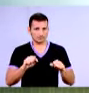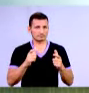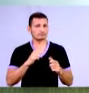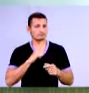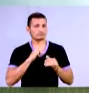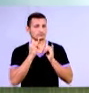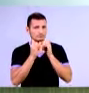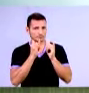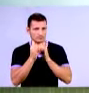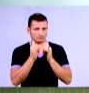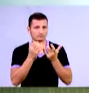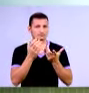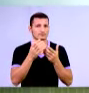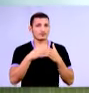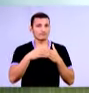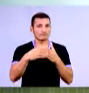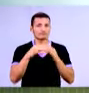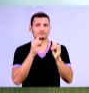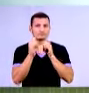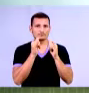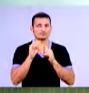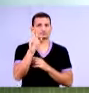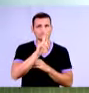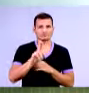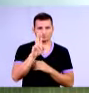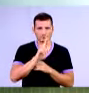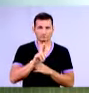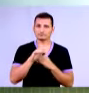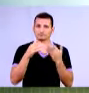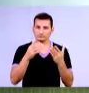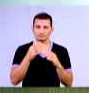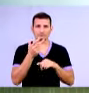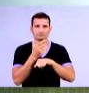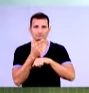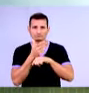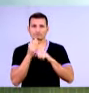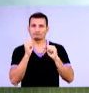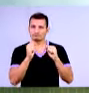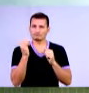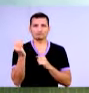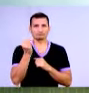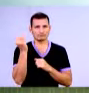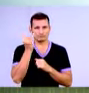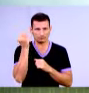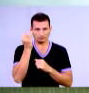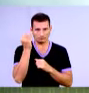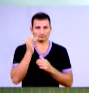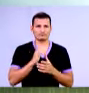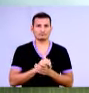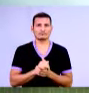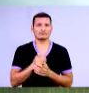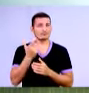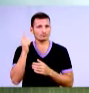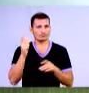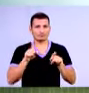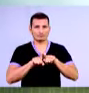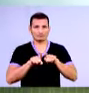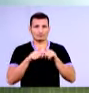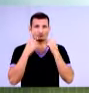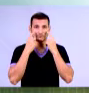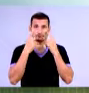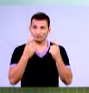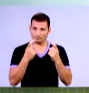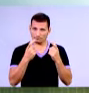informação, levarem informação para o usuário, né? Então, nesse sentido, a multimídia ela pode ser importante. E um outro ponto interessante